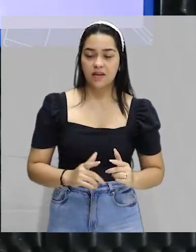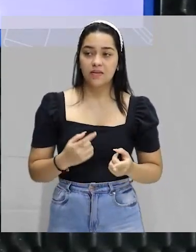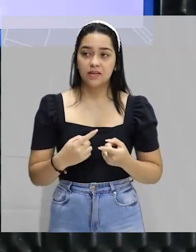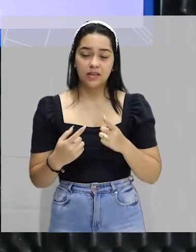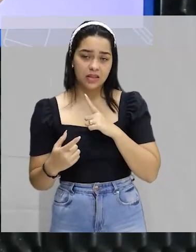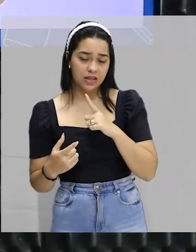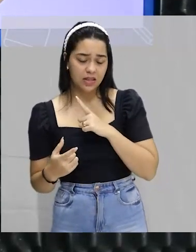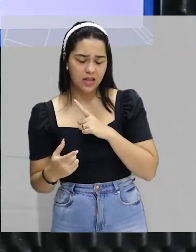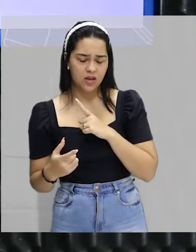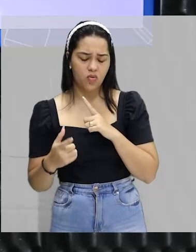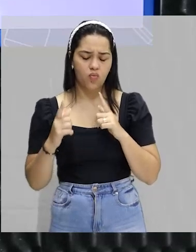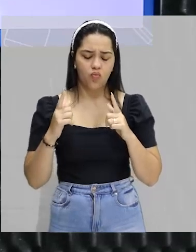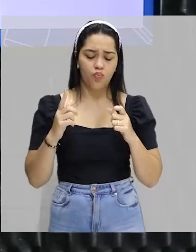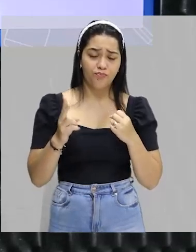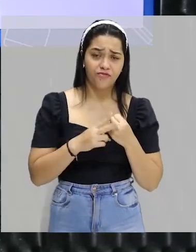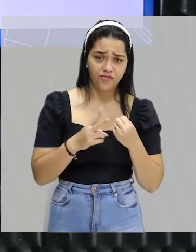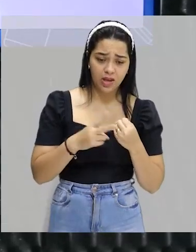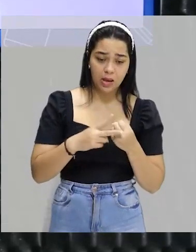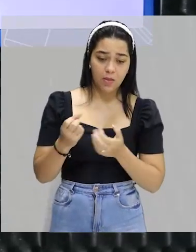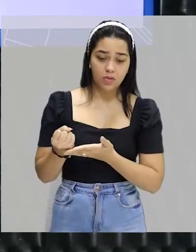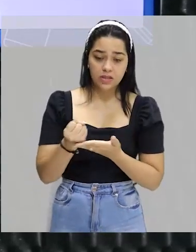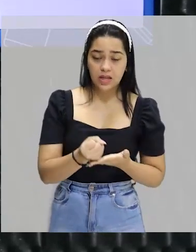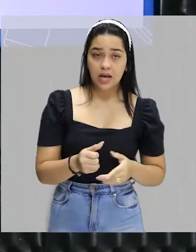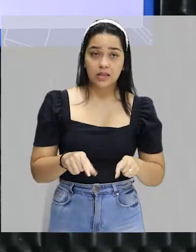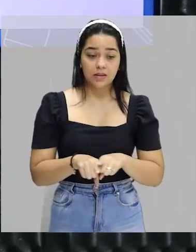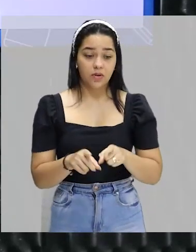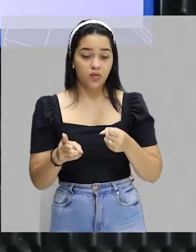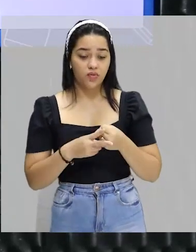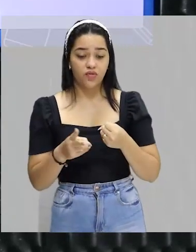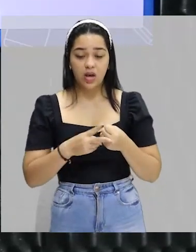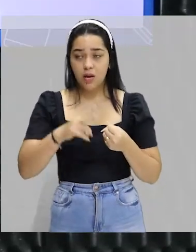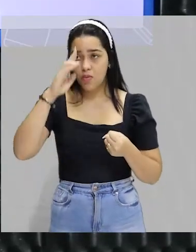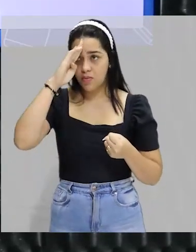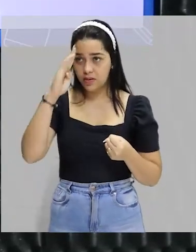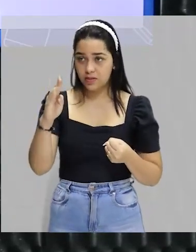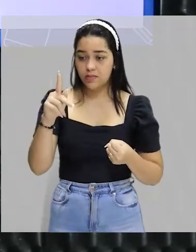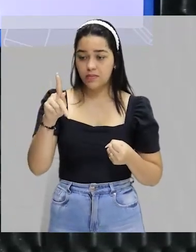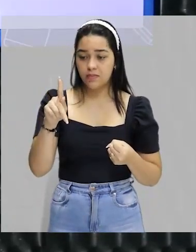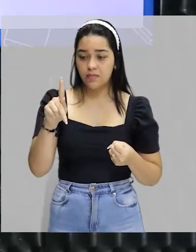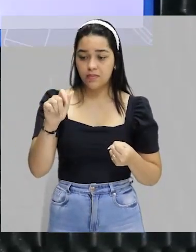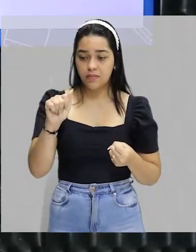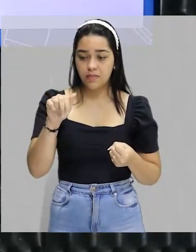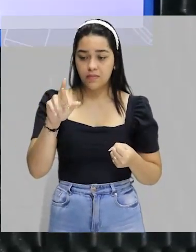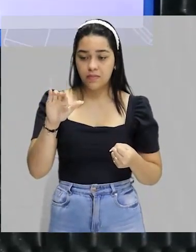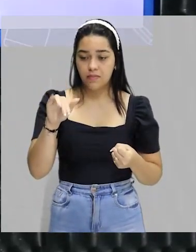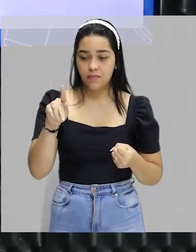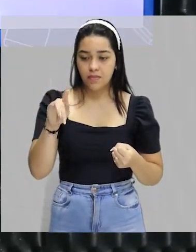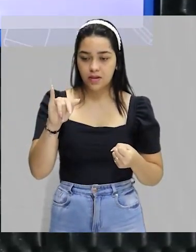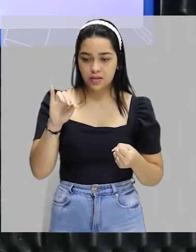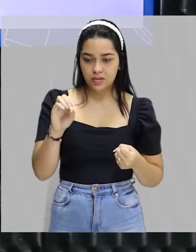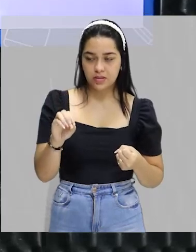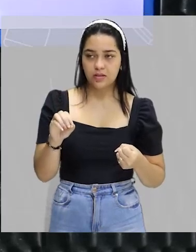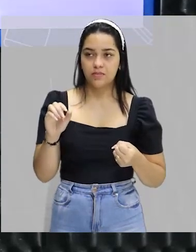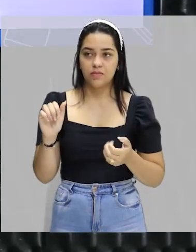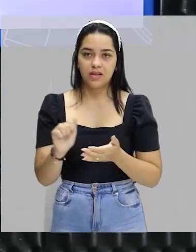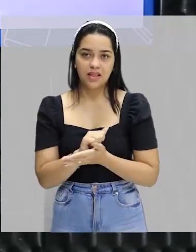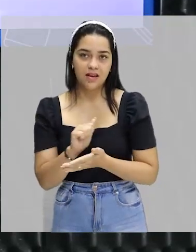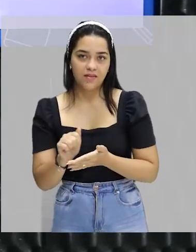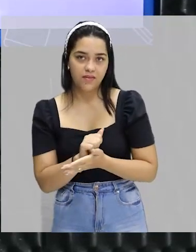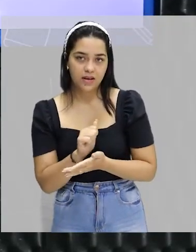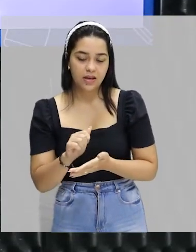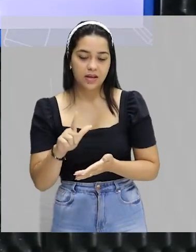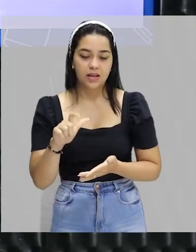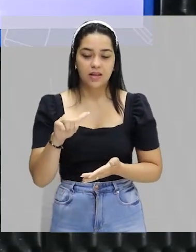um verbo auxiliar e um verbo principal no particípio. Lavar, lavada,